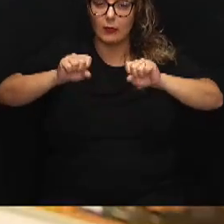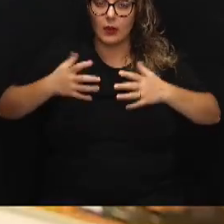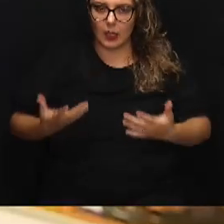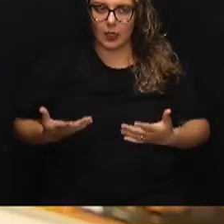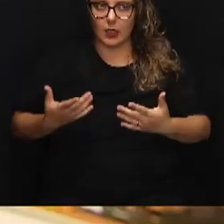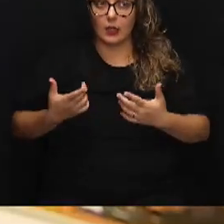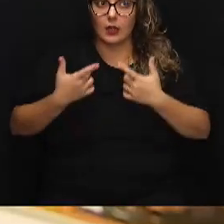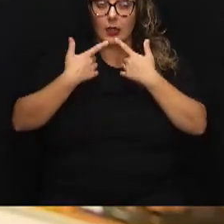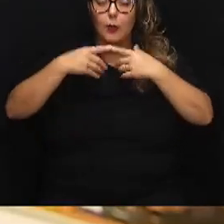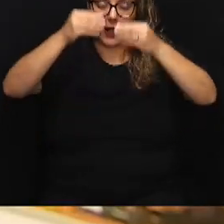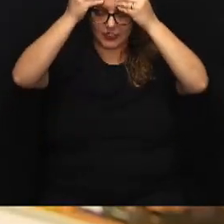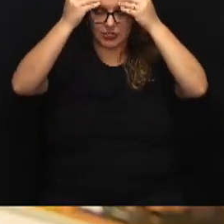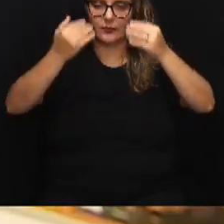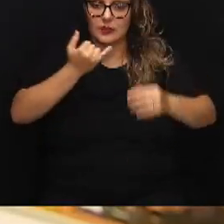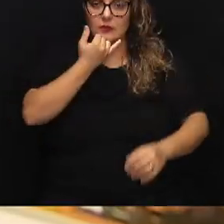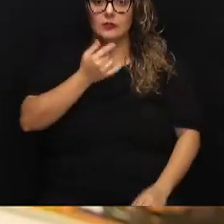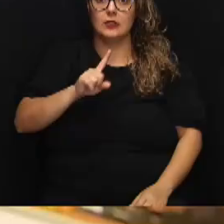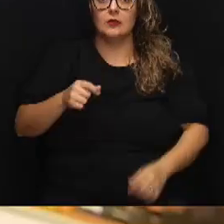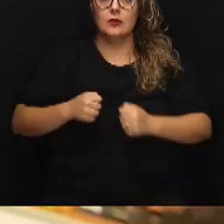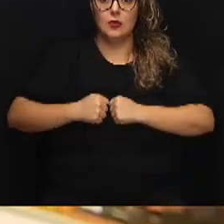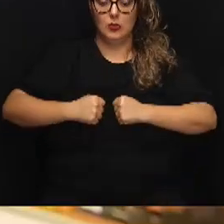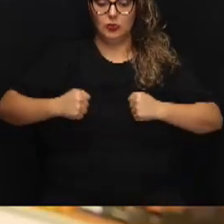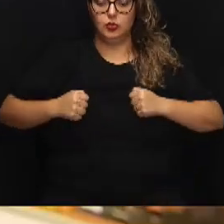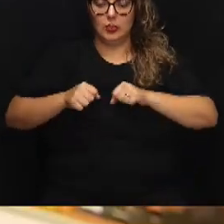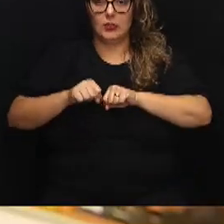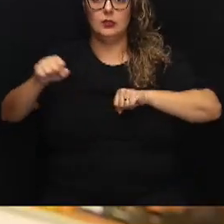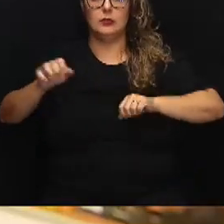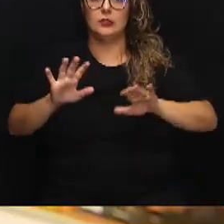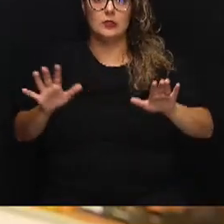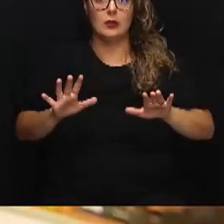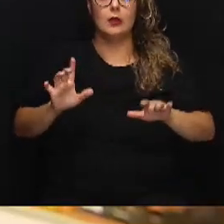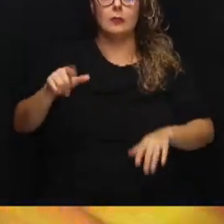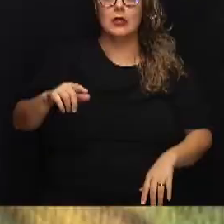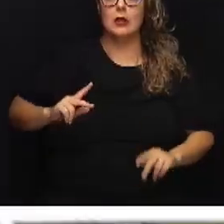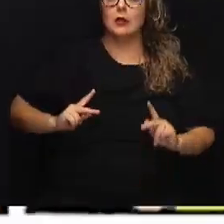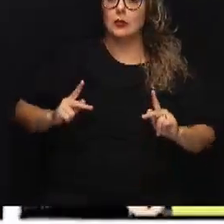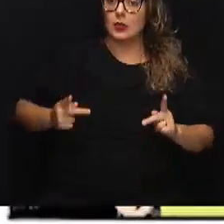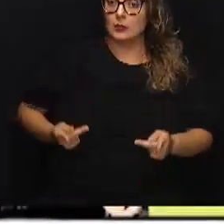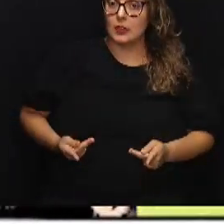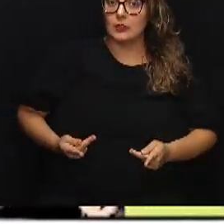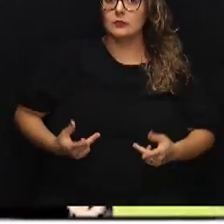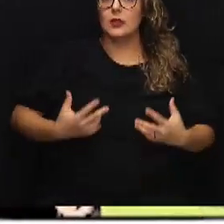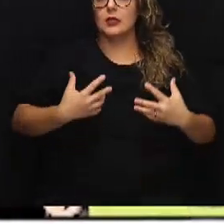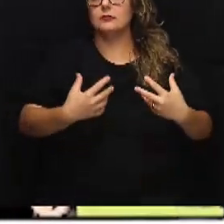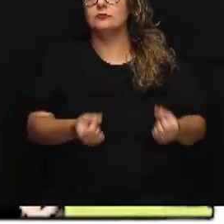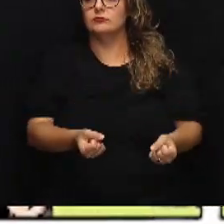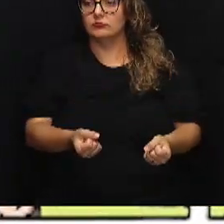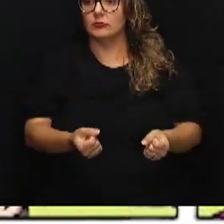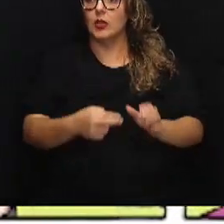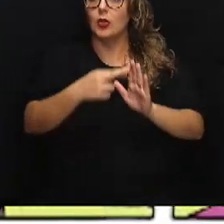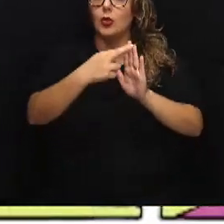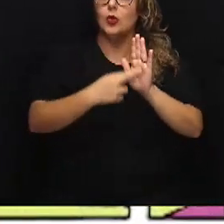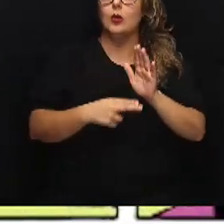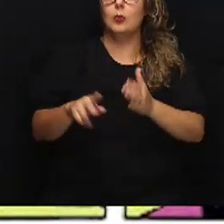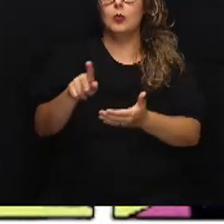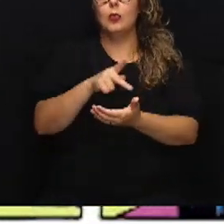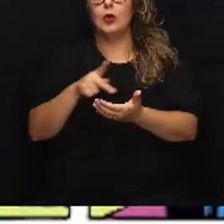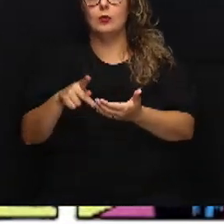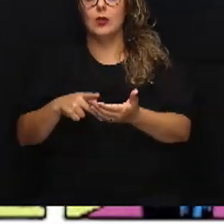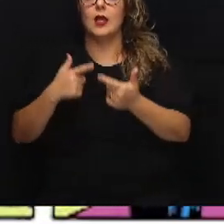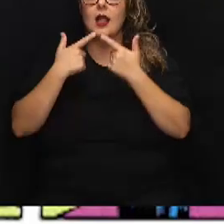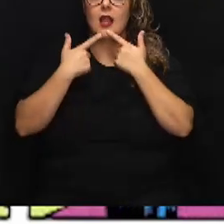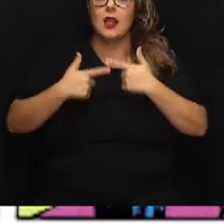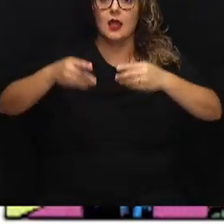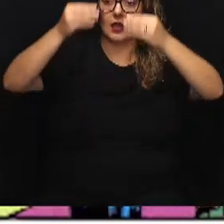um super-herói, mas fazer alguém, ser humano normal, e isso daí pegou. Além do roteiro poético, a linguagem